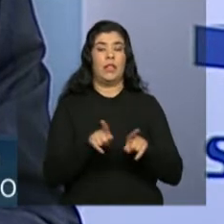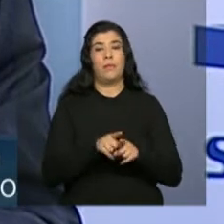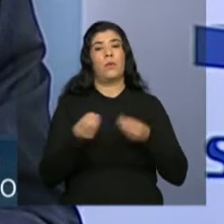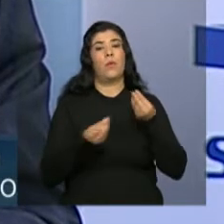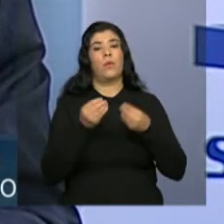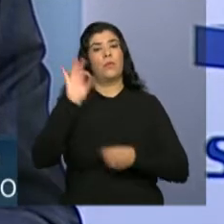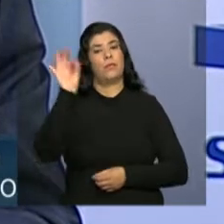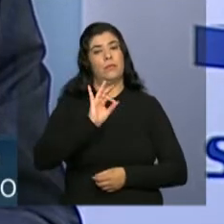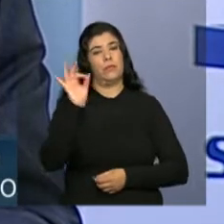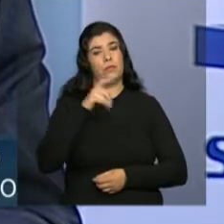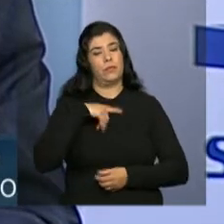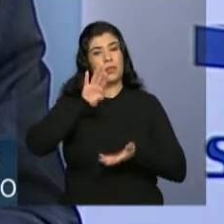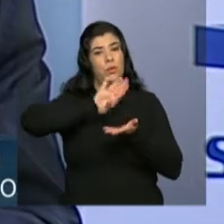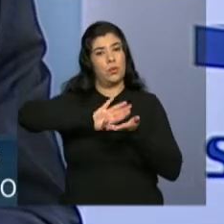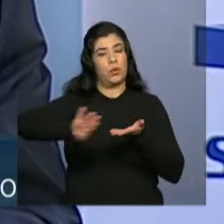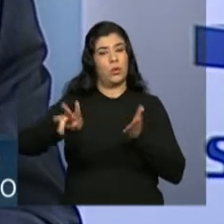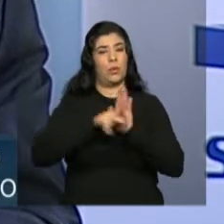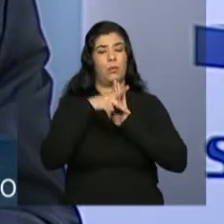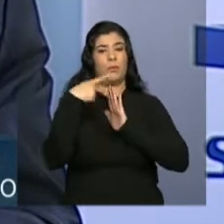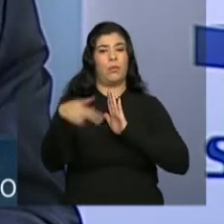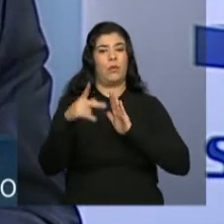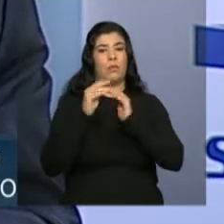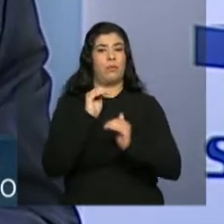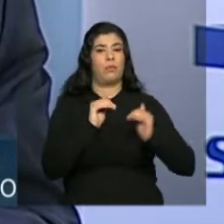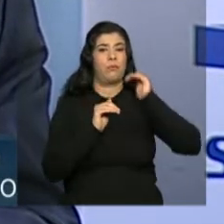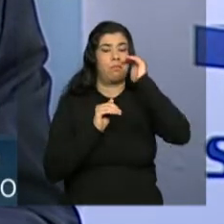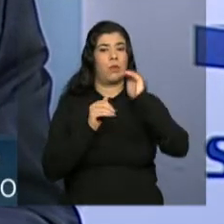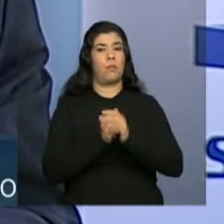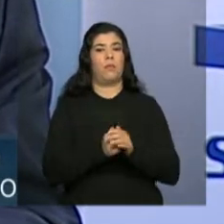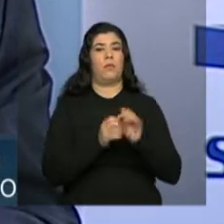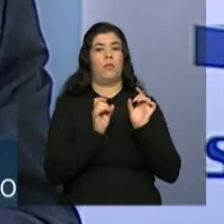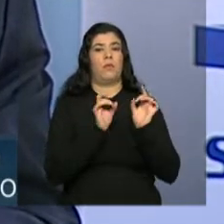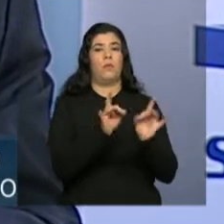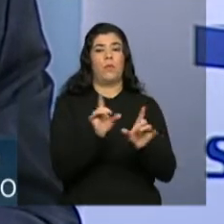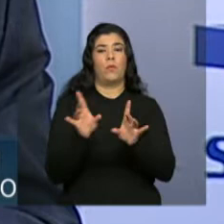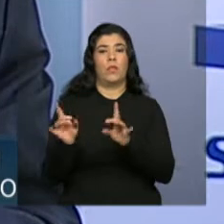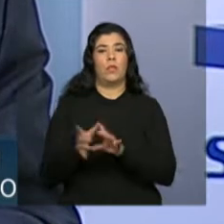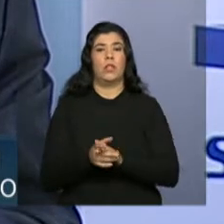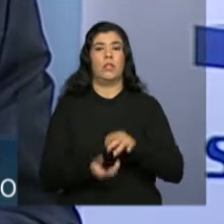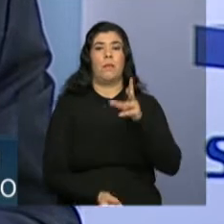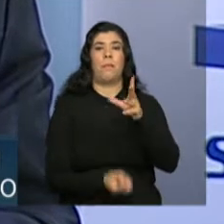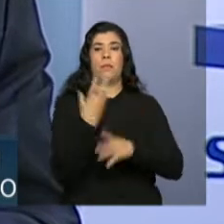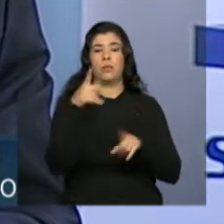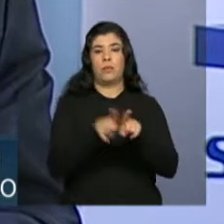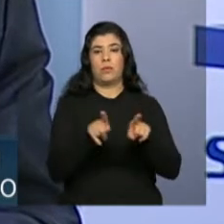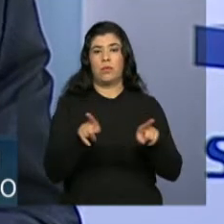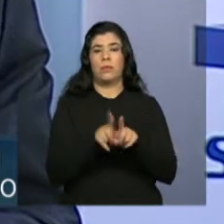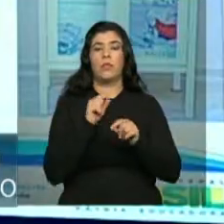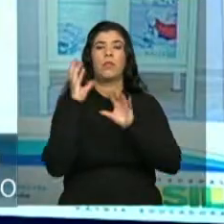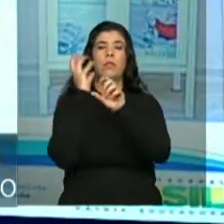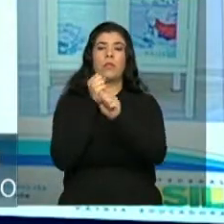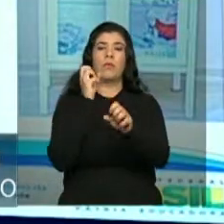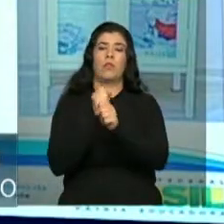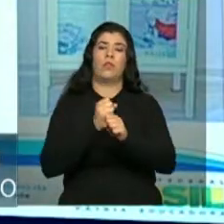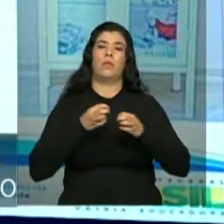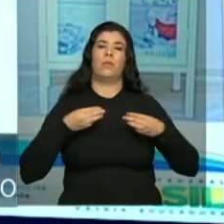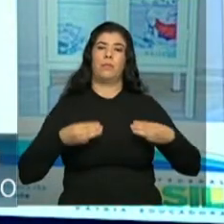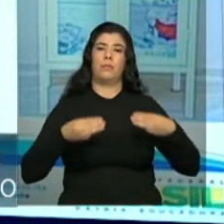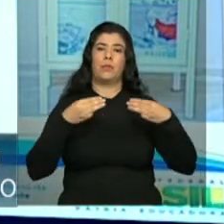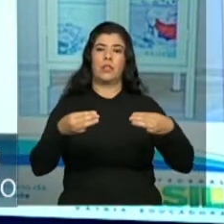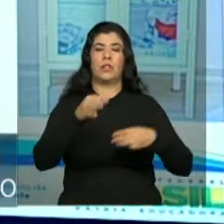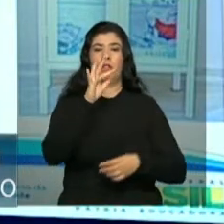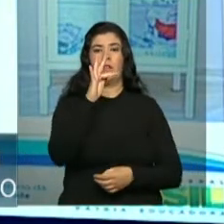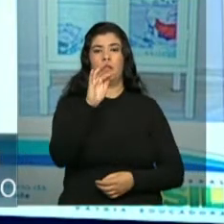inflação é retirado né o aumento de produtividade de grãos assim que é o fator x que é calculado pelo Ministério da Fazenda